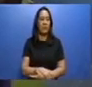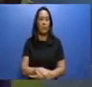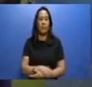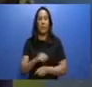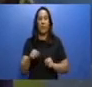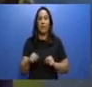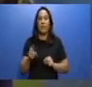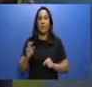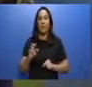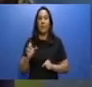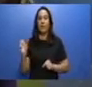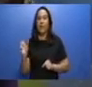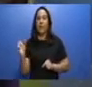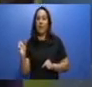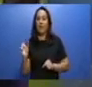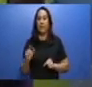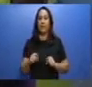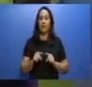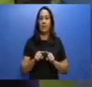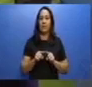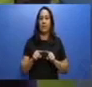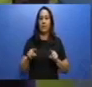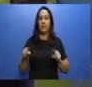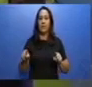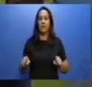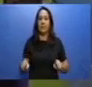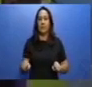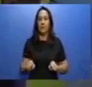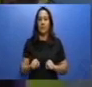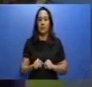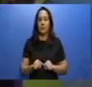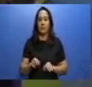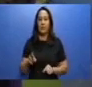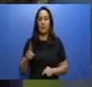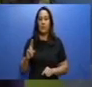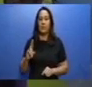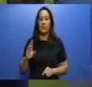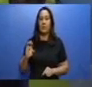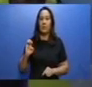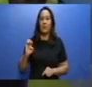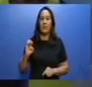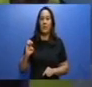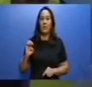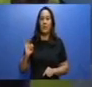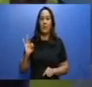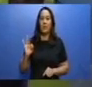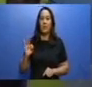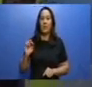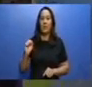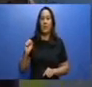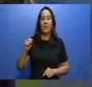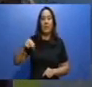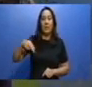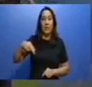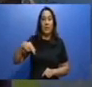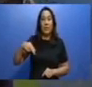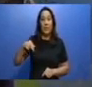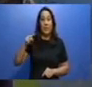Retângulo, olha só, gente, tem um acento, viu? Vírgula, quadrado